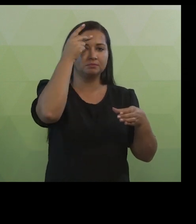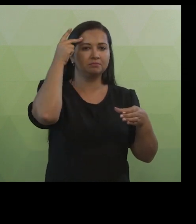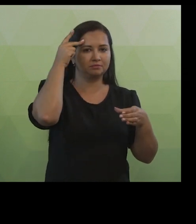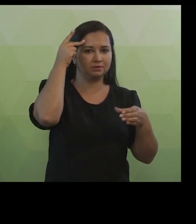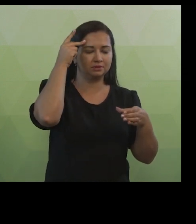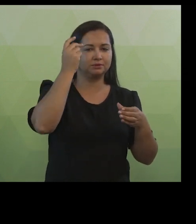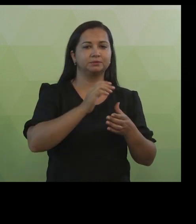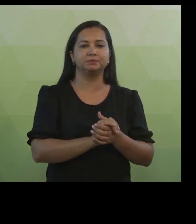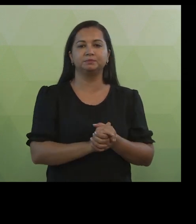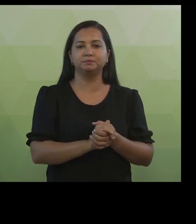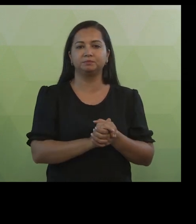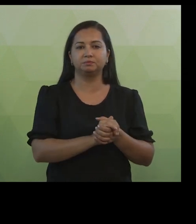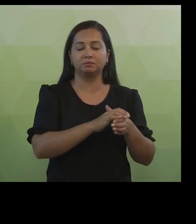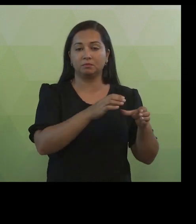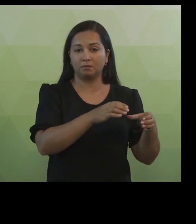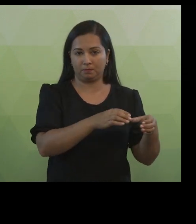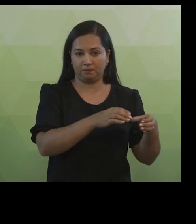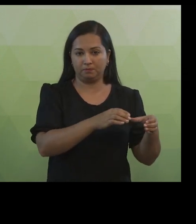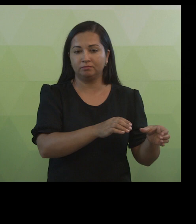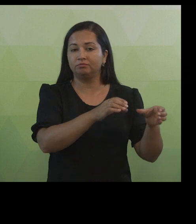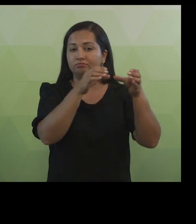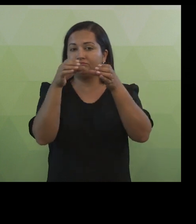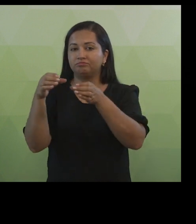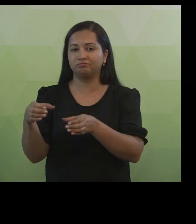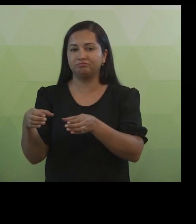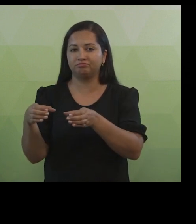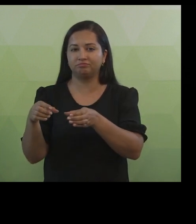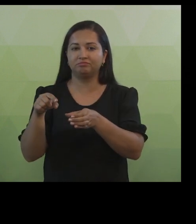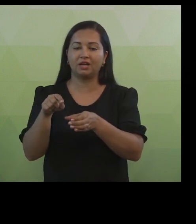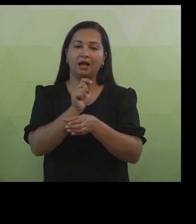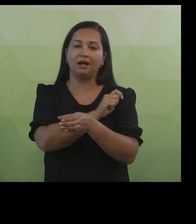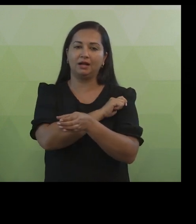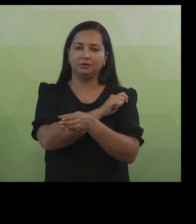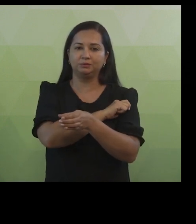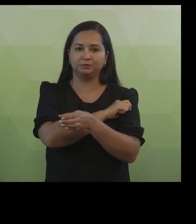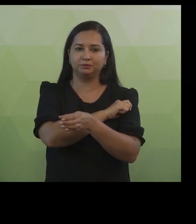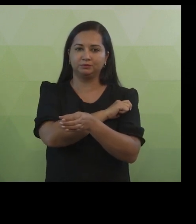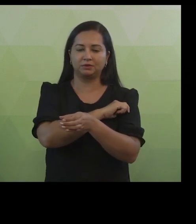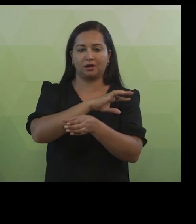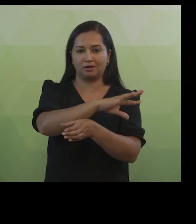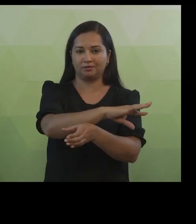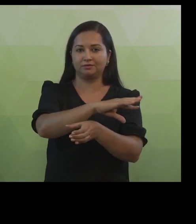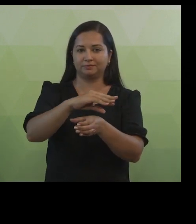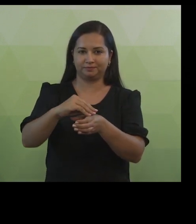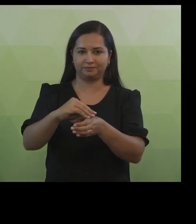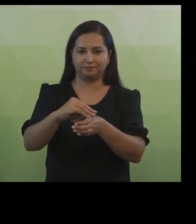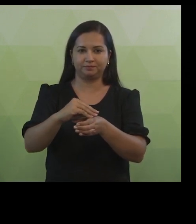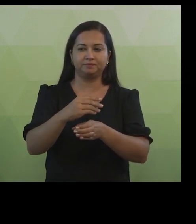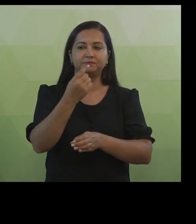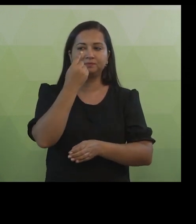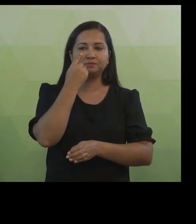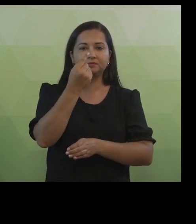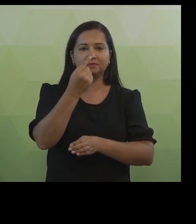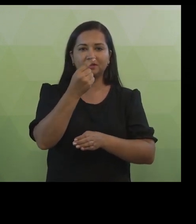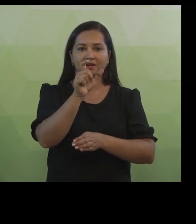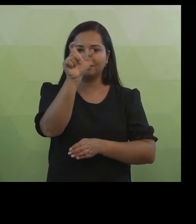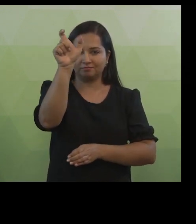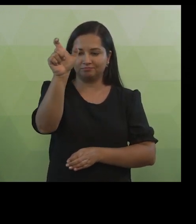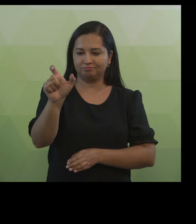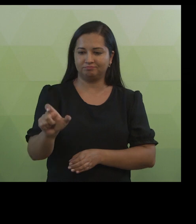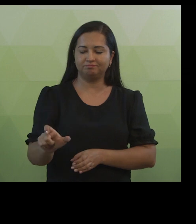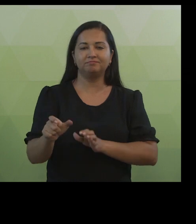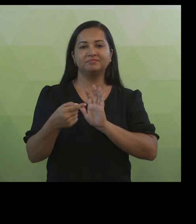uma subclasse ou classe derivada da classe pessoa. Veja o diagrama que ilustra essa relação.